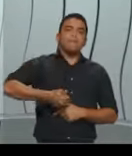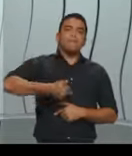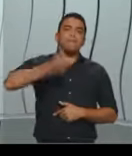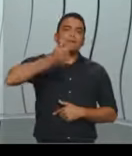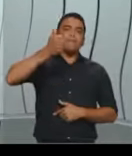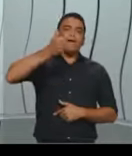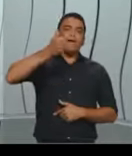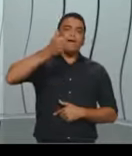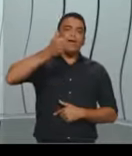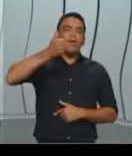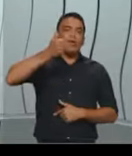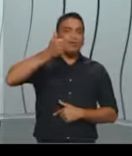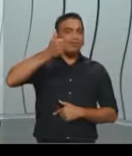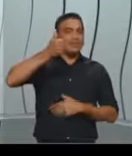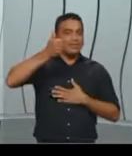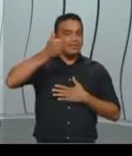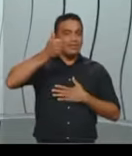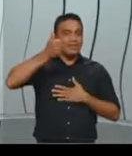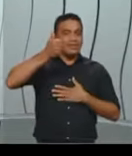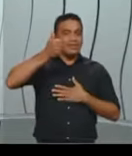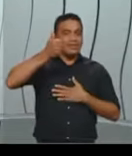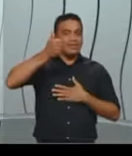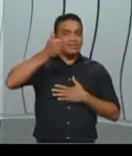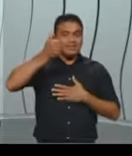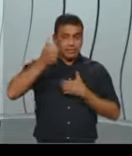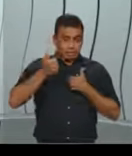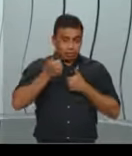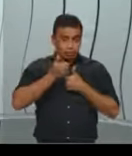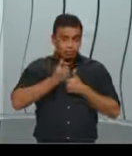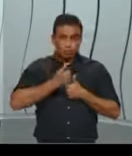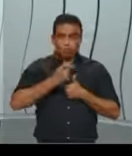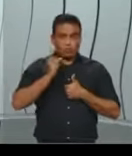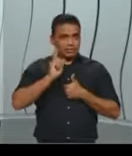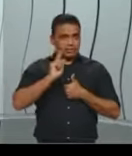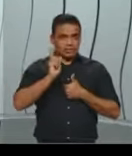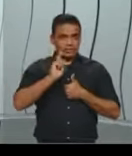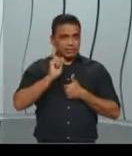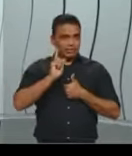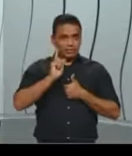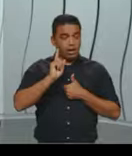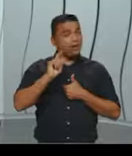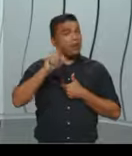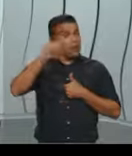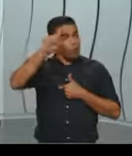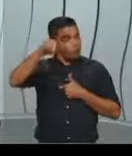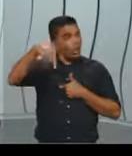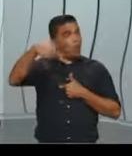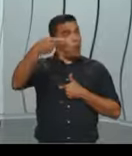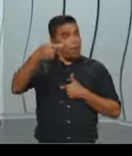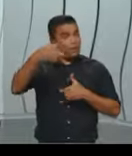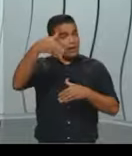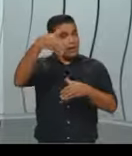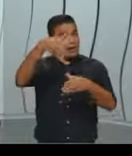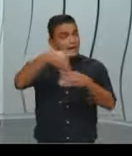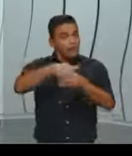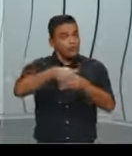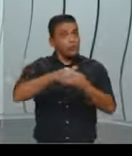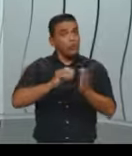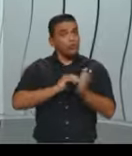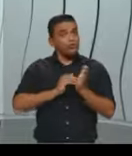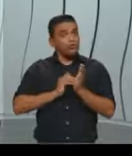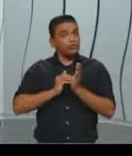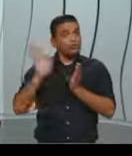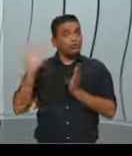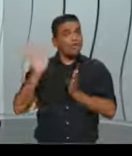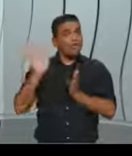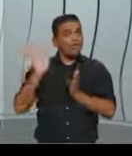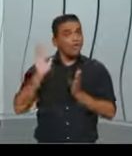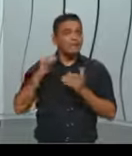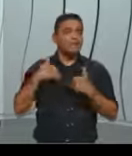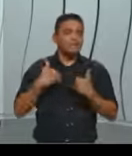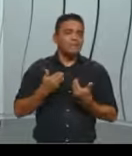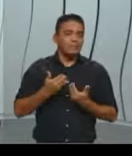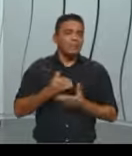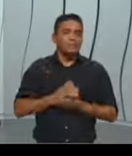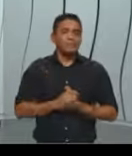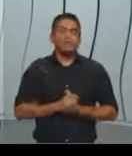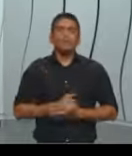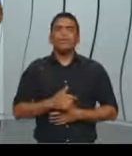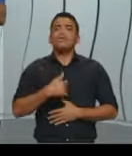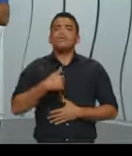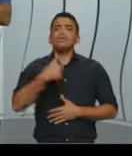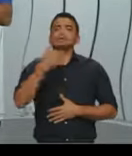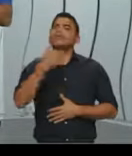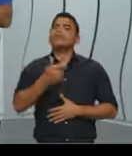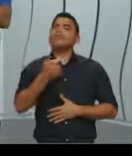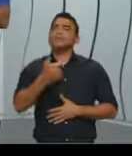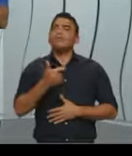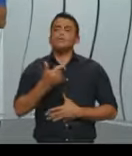é único. Ninguém vai tomar aquele lugar meu até a próxima eleição, só se eu for exonerado. Aí se eu fiquei em segundo,